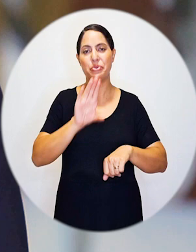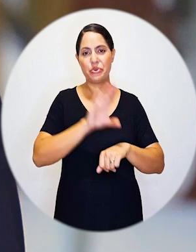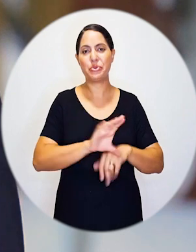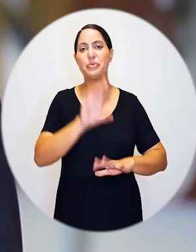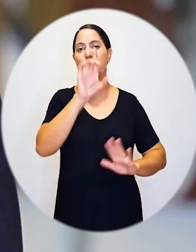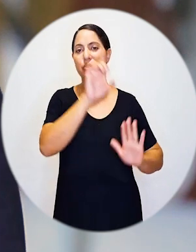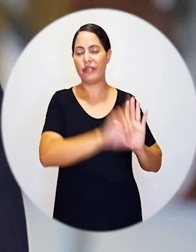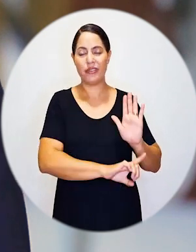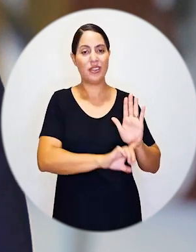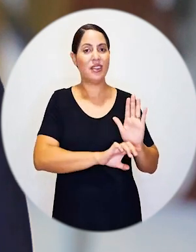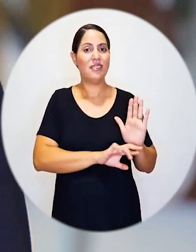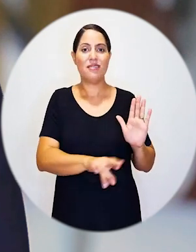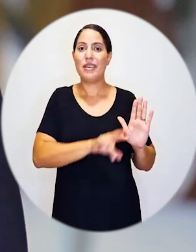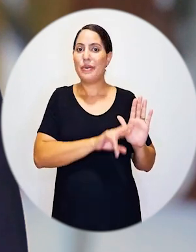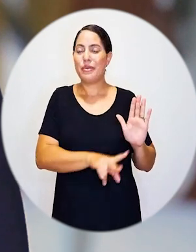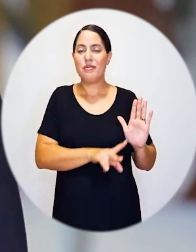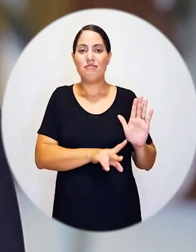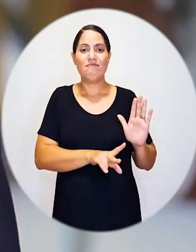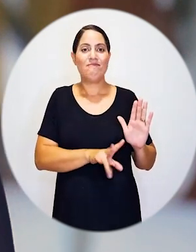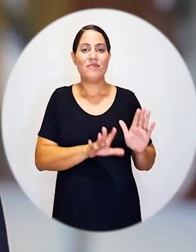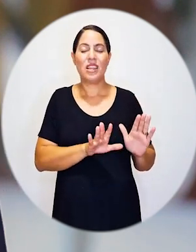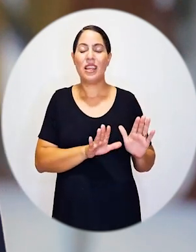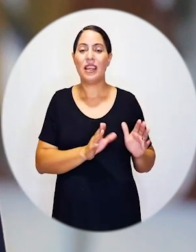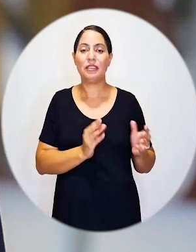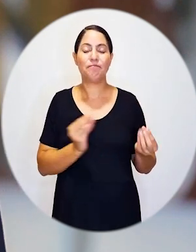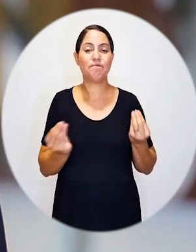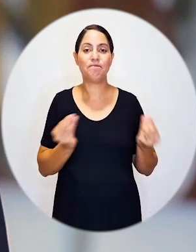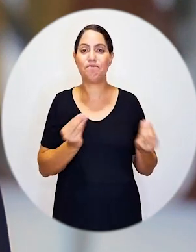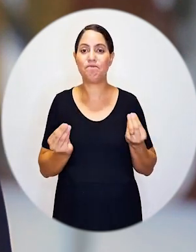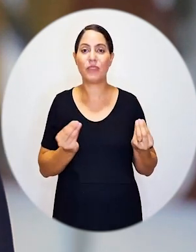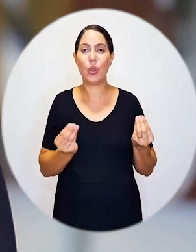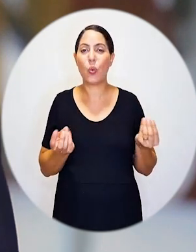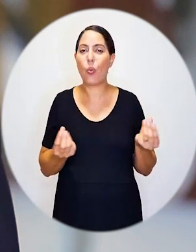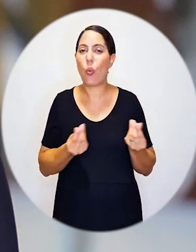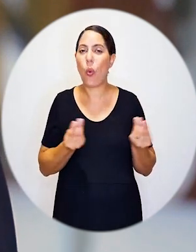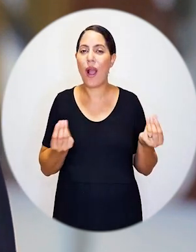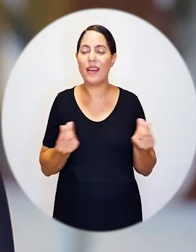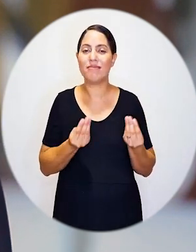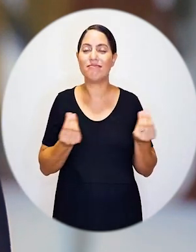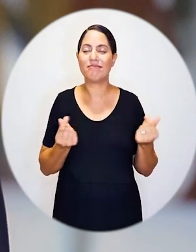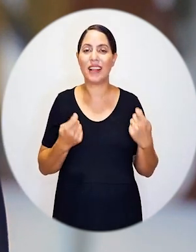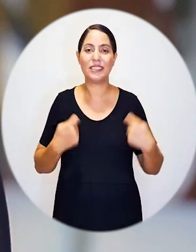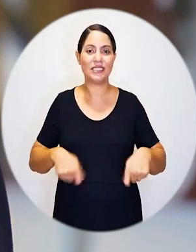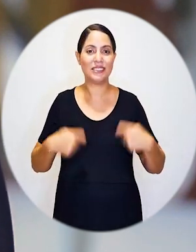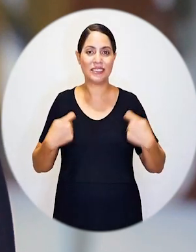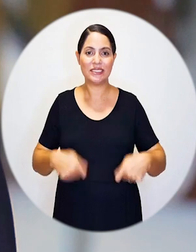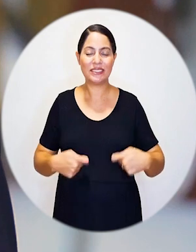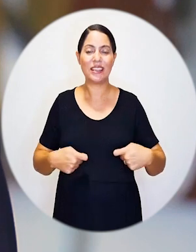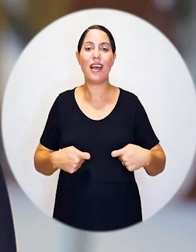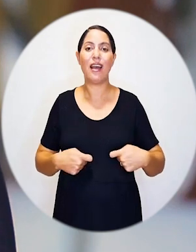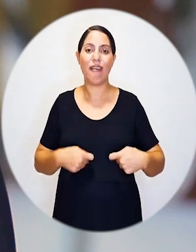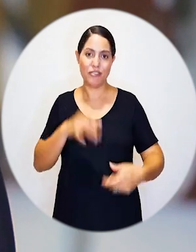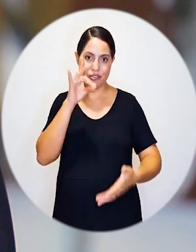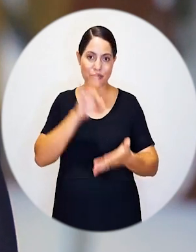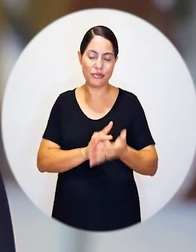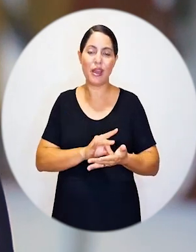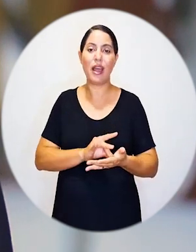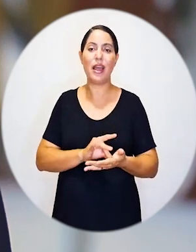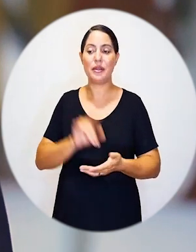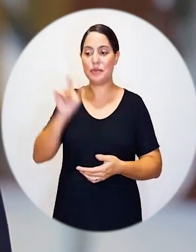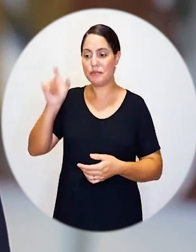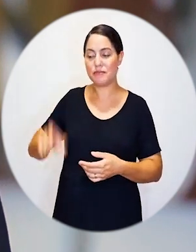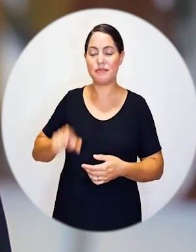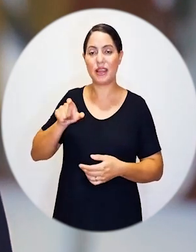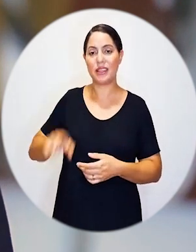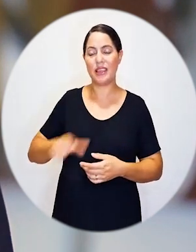dos cursos de direito que não tem ali um índice de qualidade necessário para